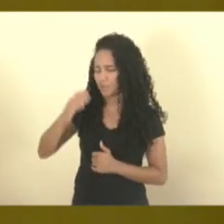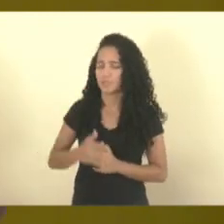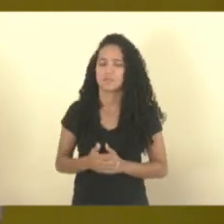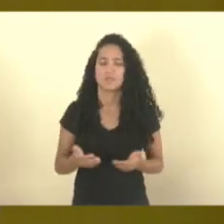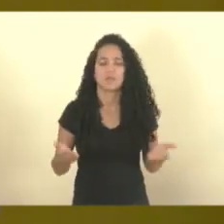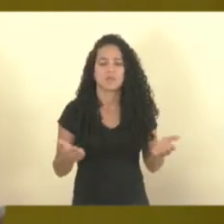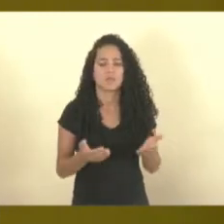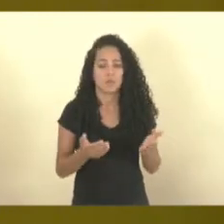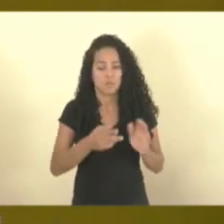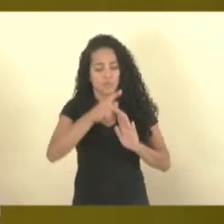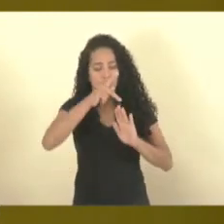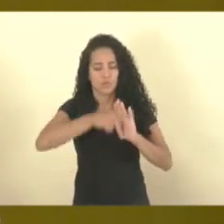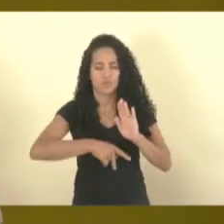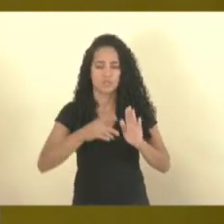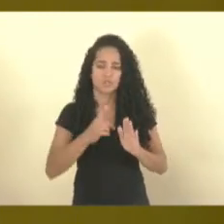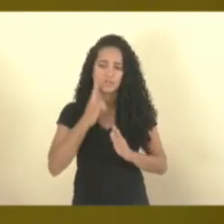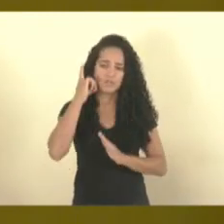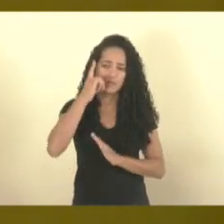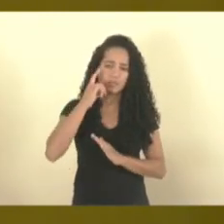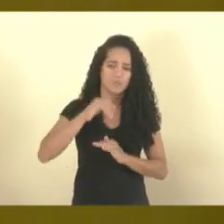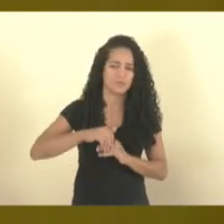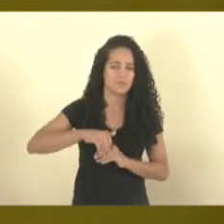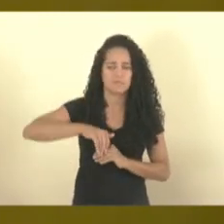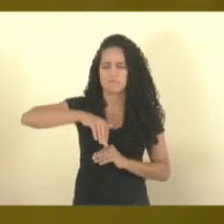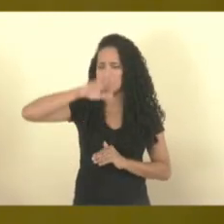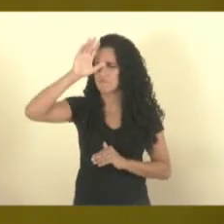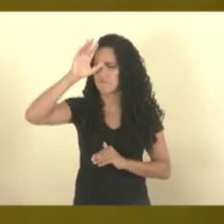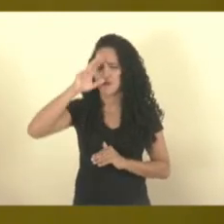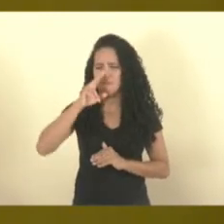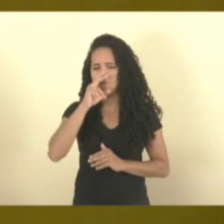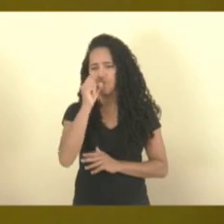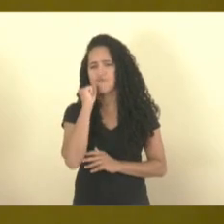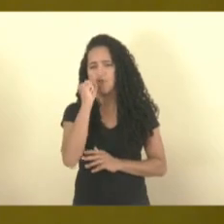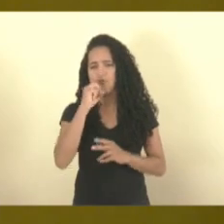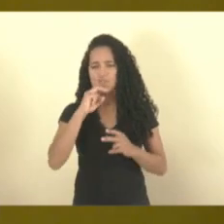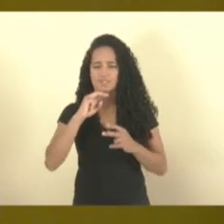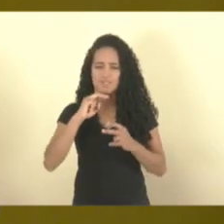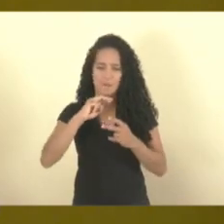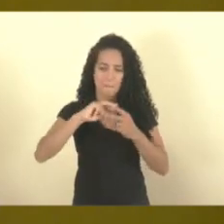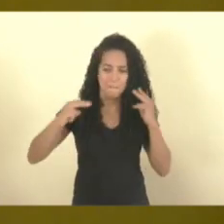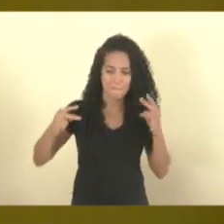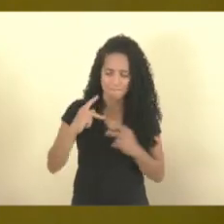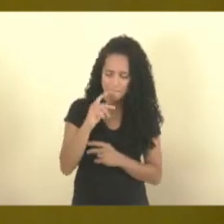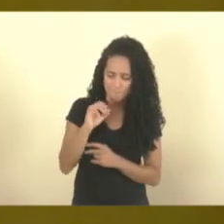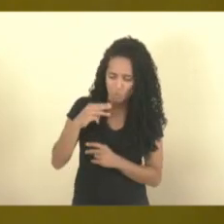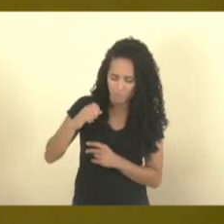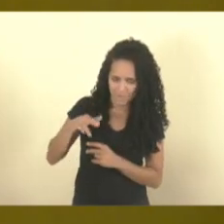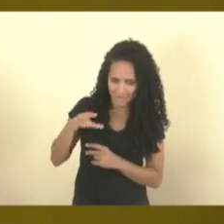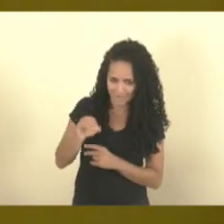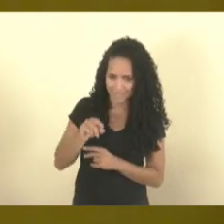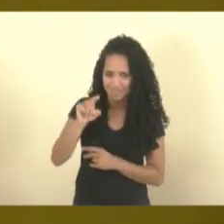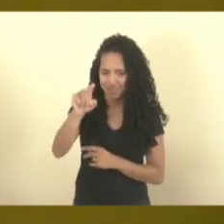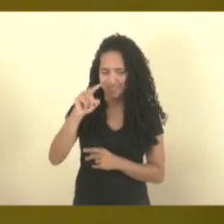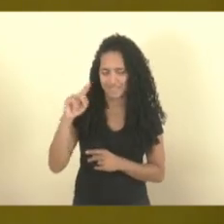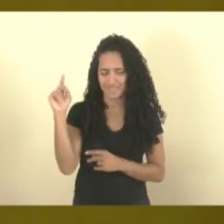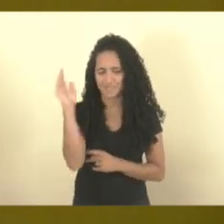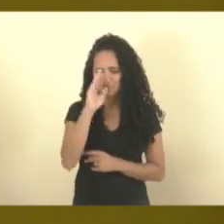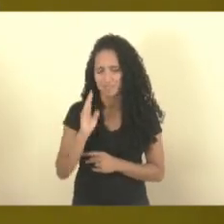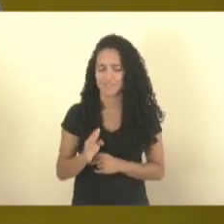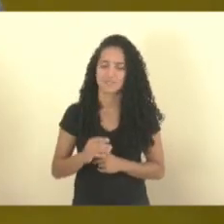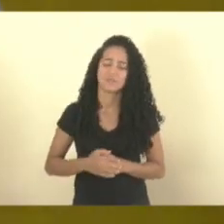Chambinho. Projeto do deputado mais pomerano do Brasil. Deputado Dari Pagung, na Comissão de Finanças. Com o